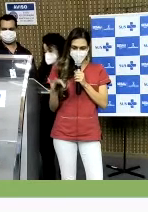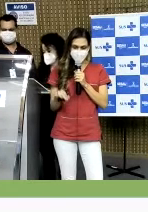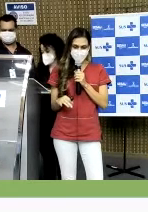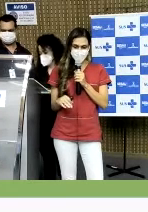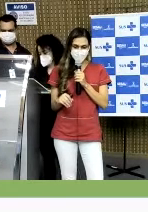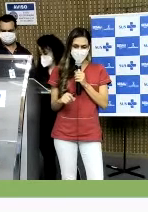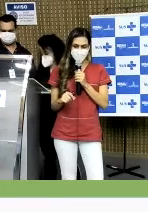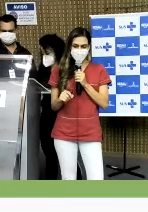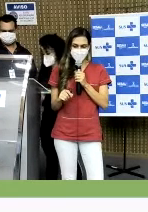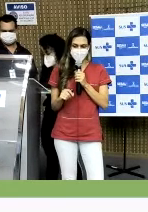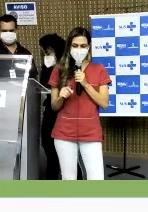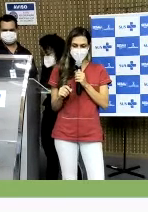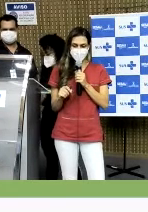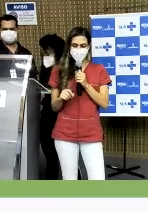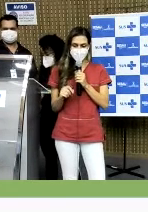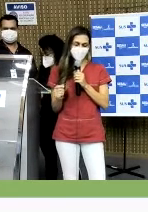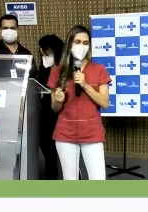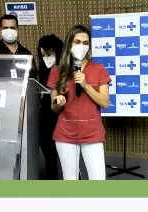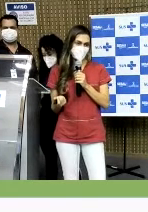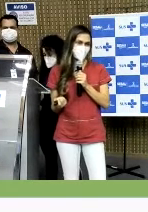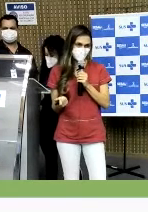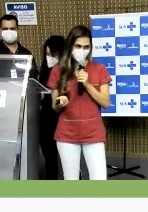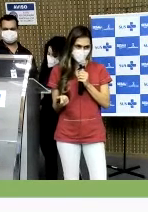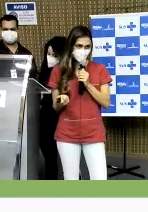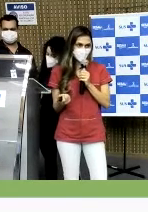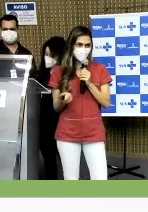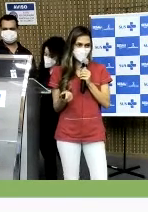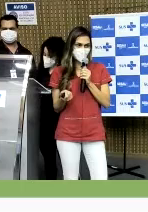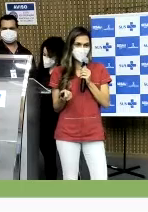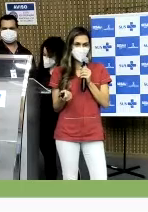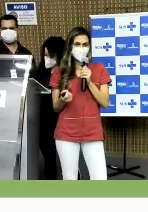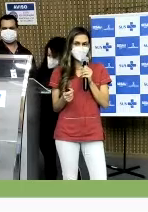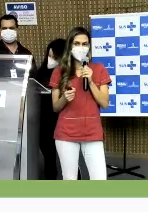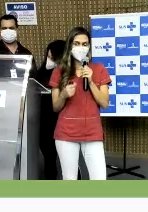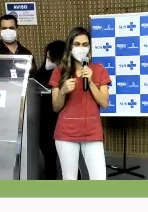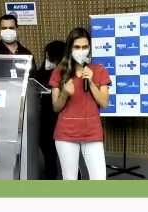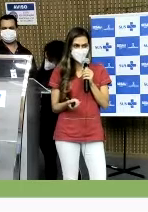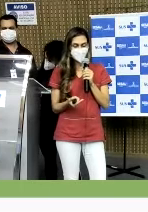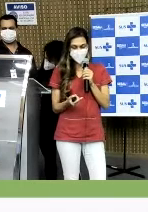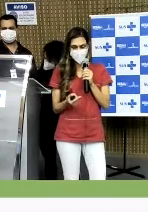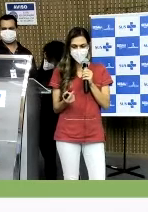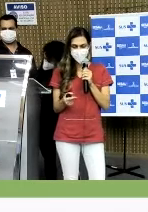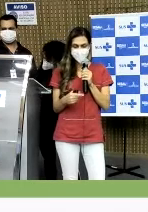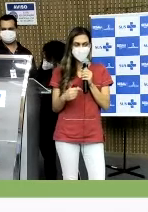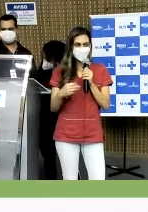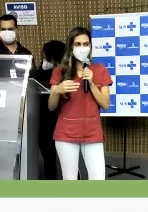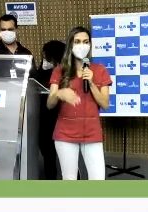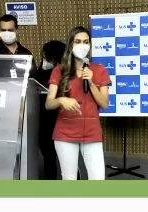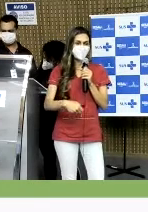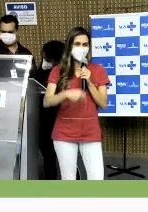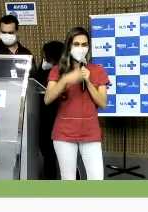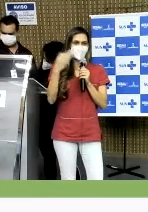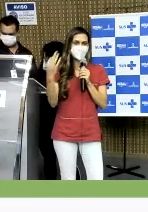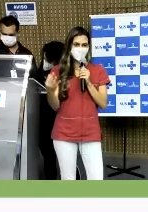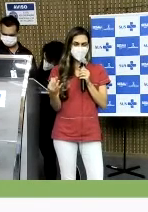E seguimos, né, sobre os atendimentos domiciliares em nível médio, eles não acontecem pela unidade, né, nós temos poucos profissionais em nível médio para tirar